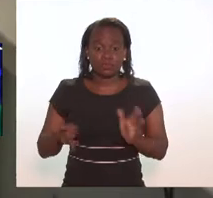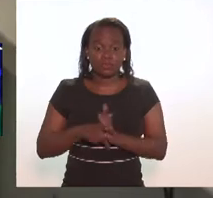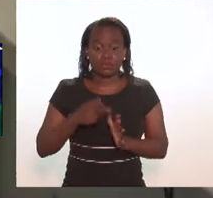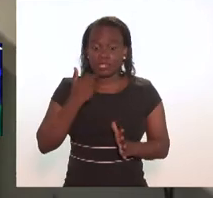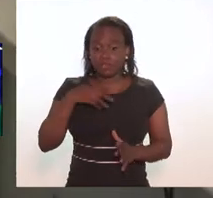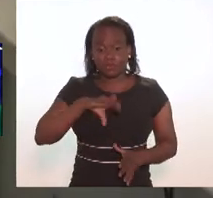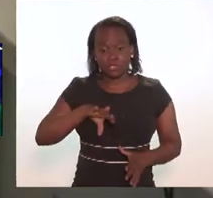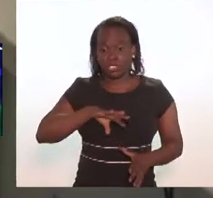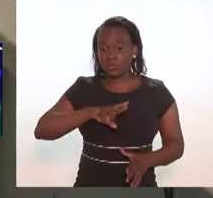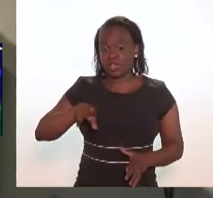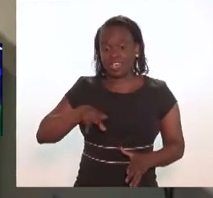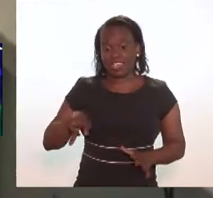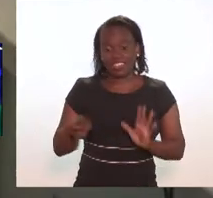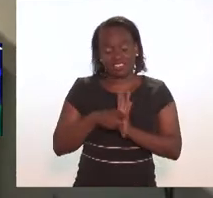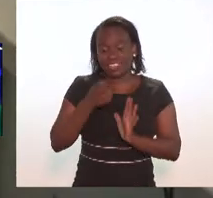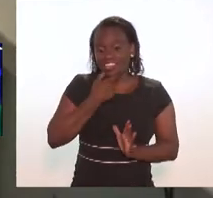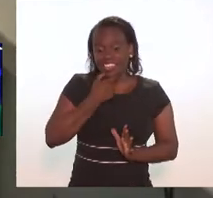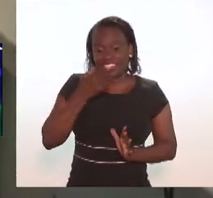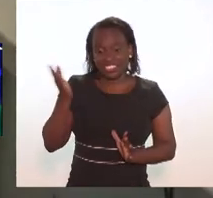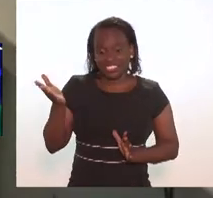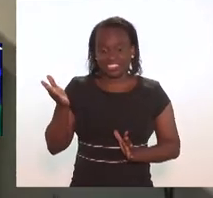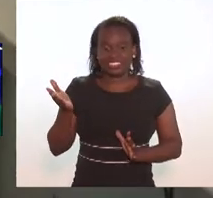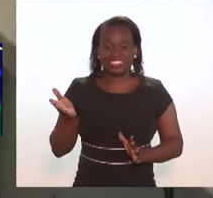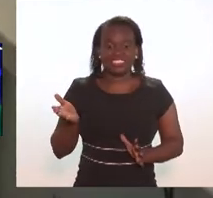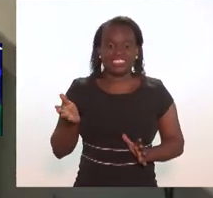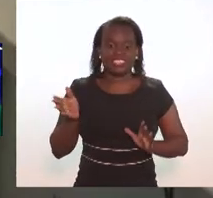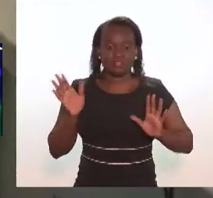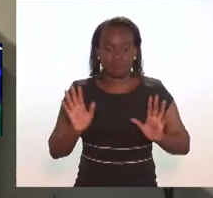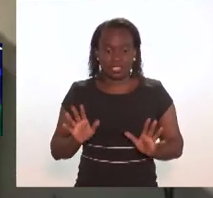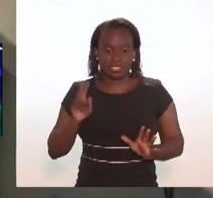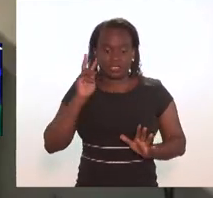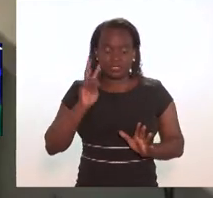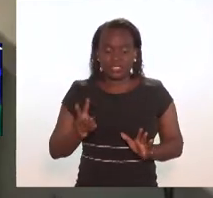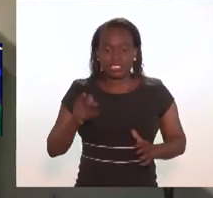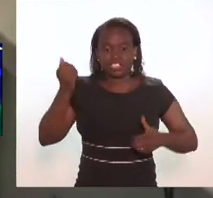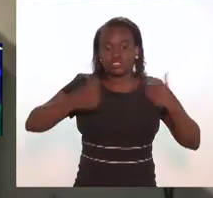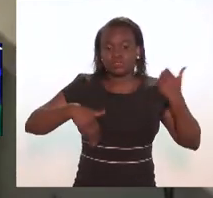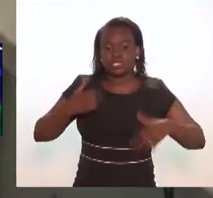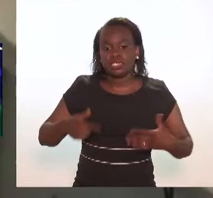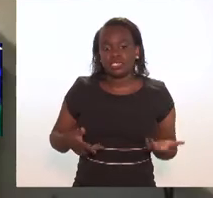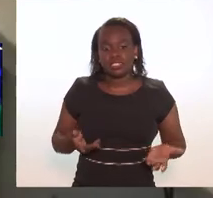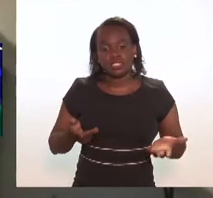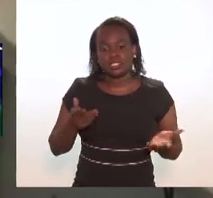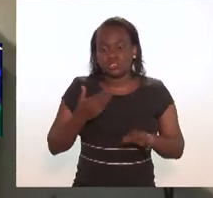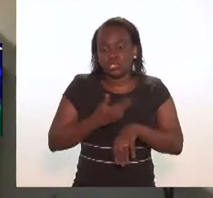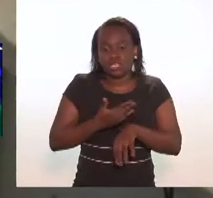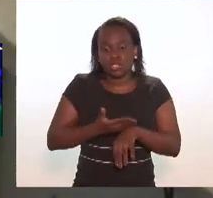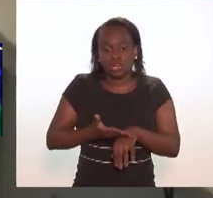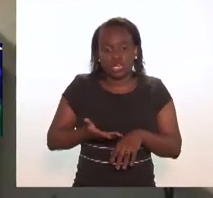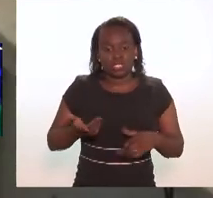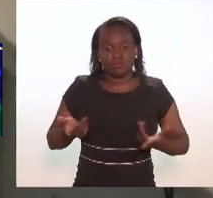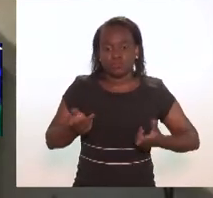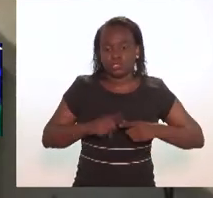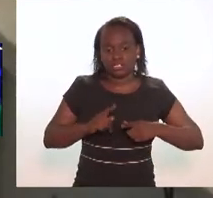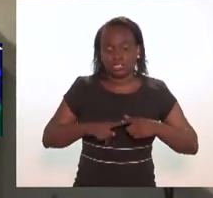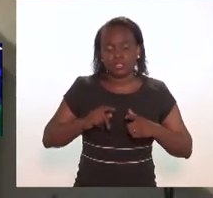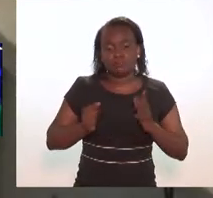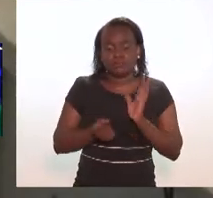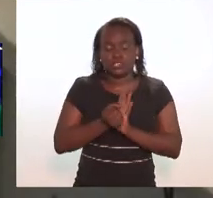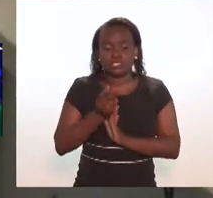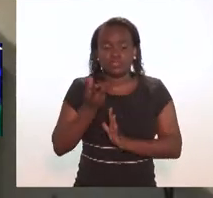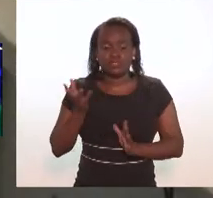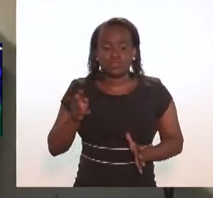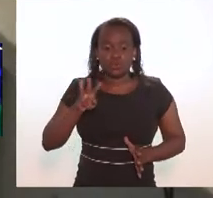da língua portuguesa? E se a gente não se adaptar, a gente está fora do nosso tempo. Porque é o que eu mais vejo.